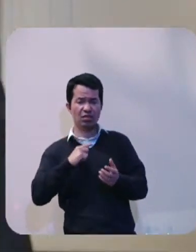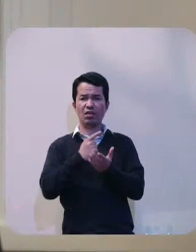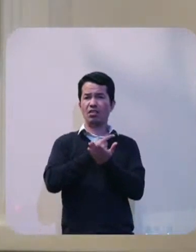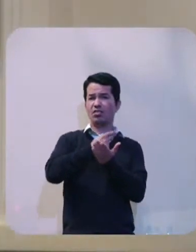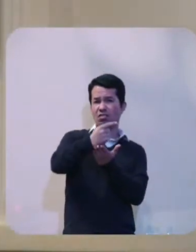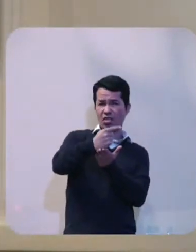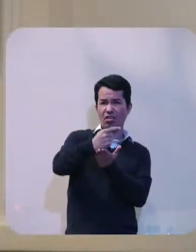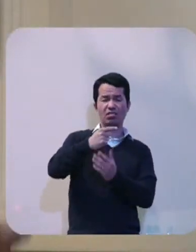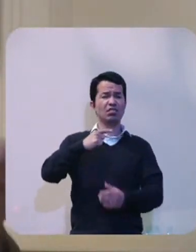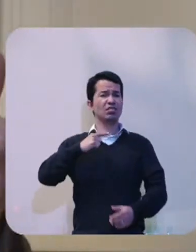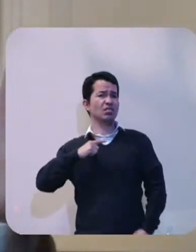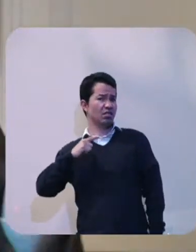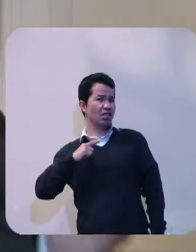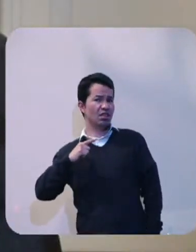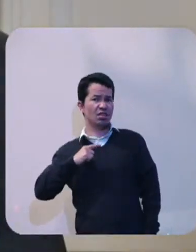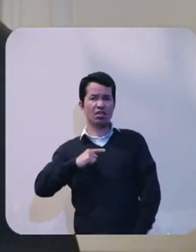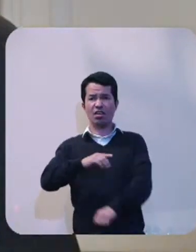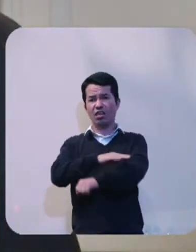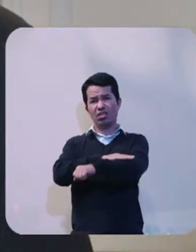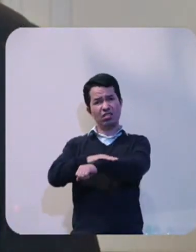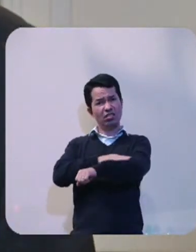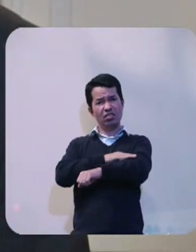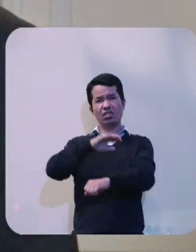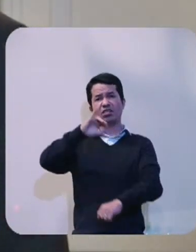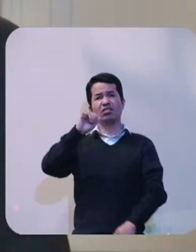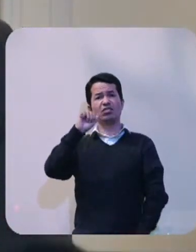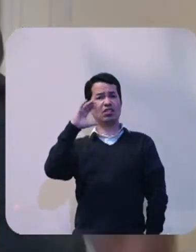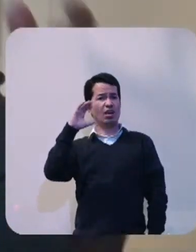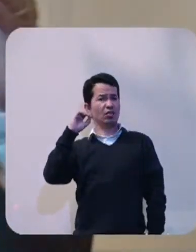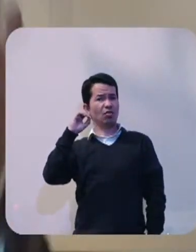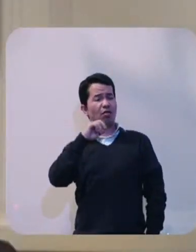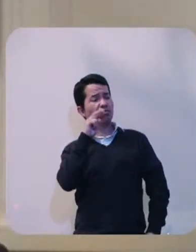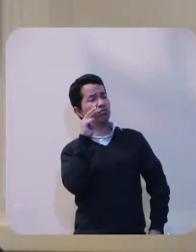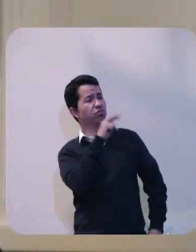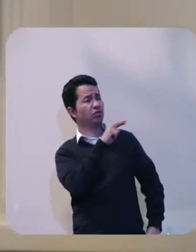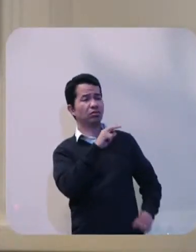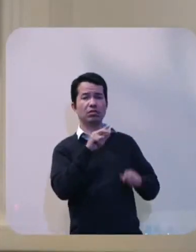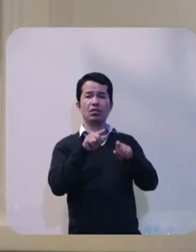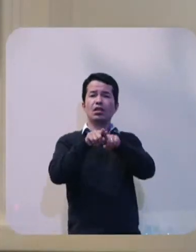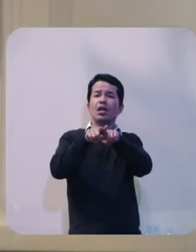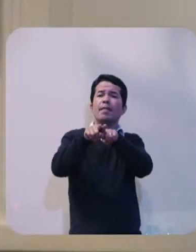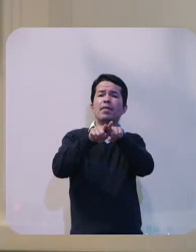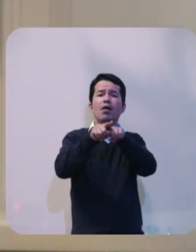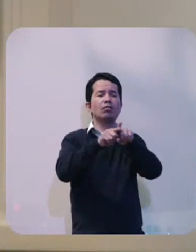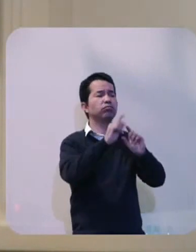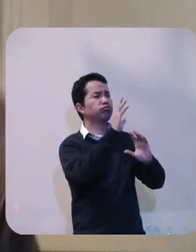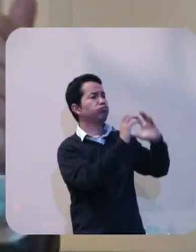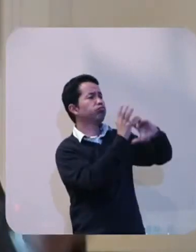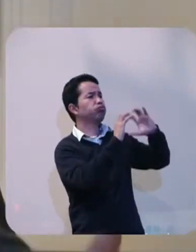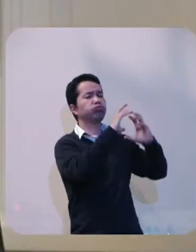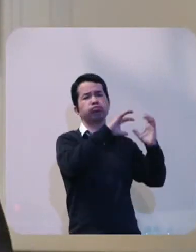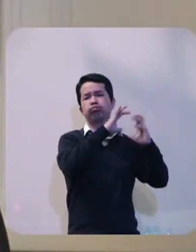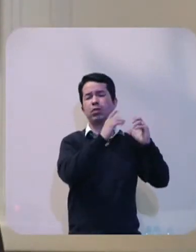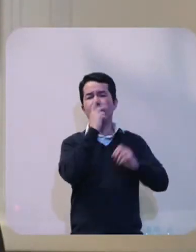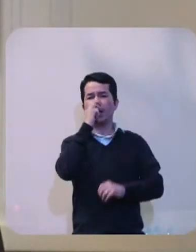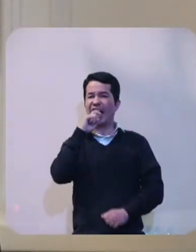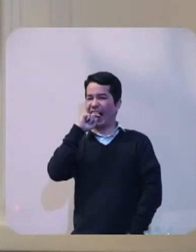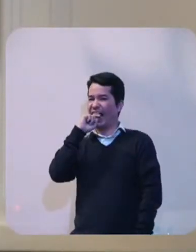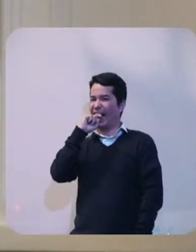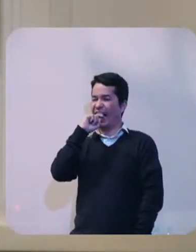né? Jacó viu um problema. Ele viu que os irmãos tinham ciúme de